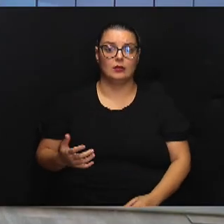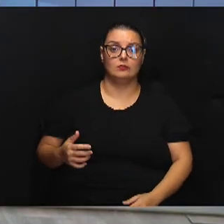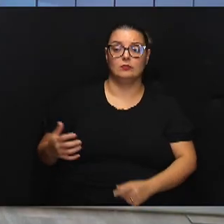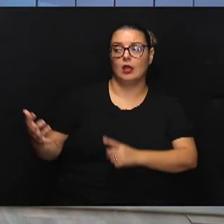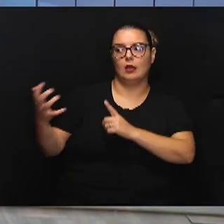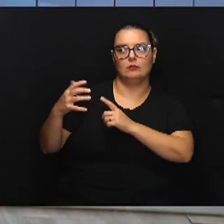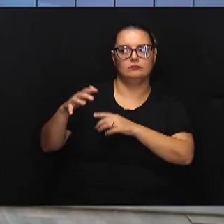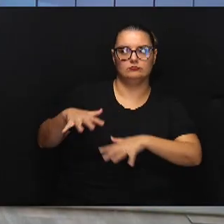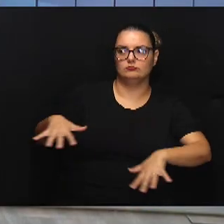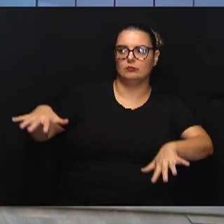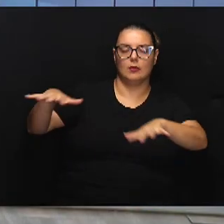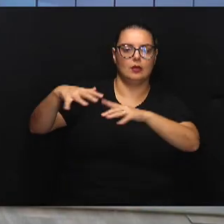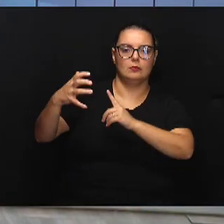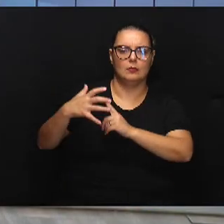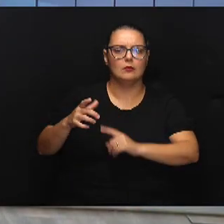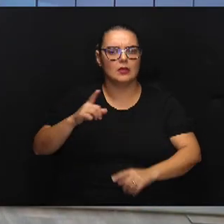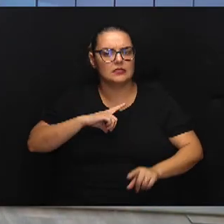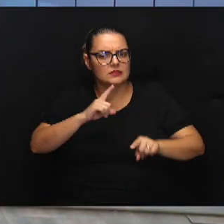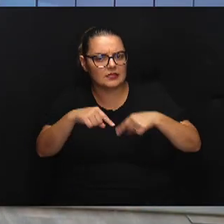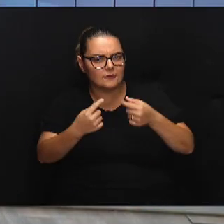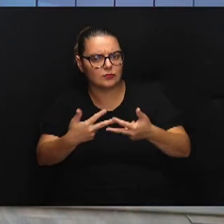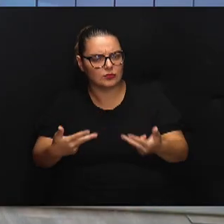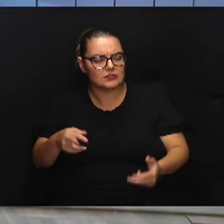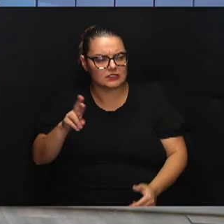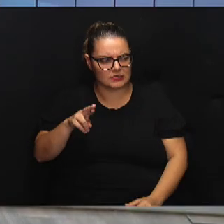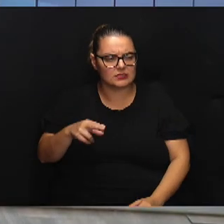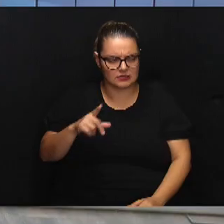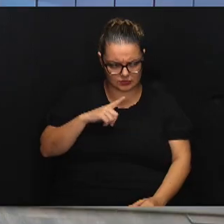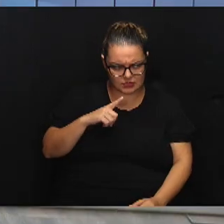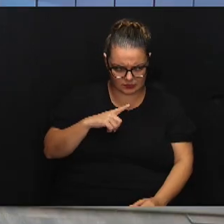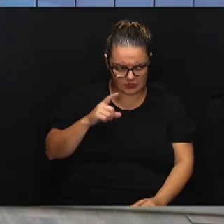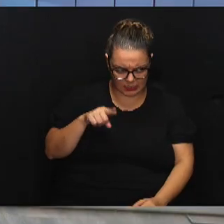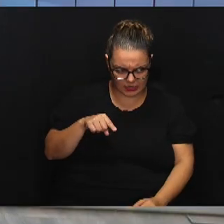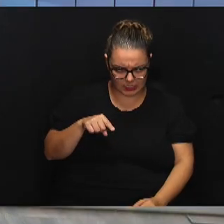por exemplo, mas existem outras causas também, né?